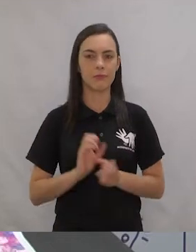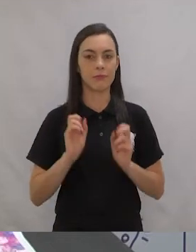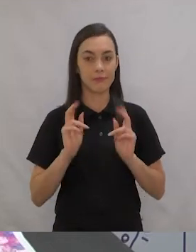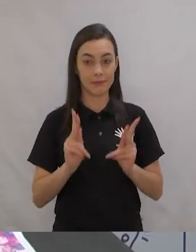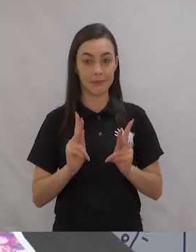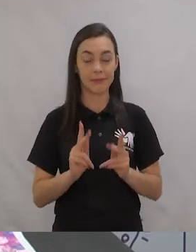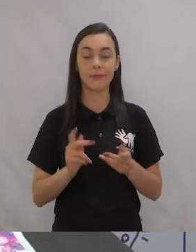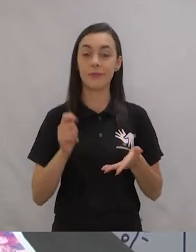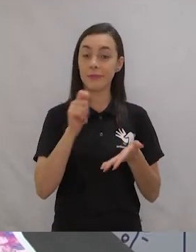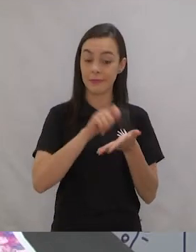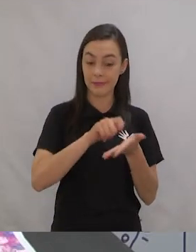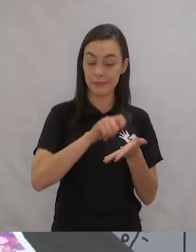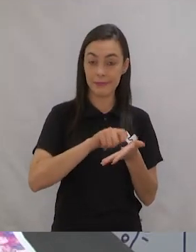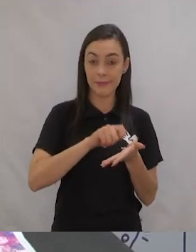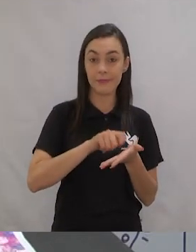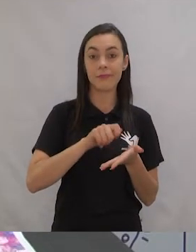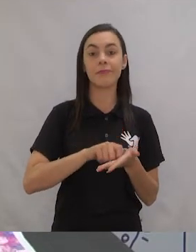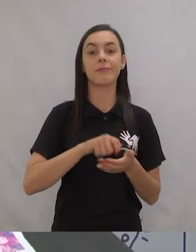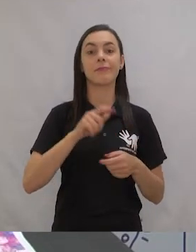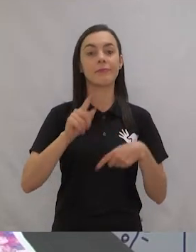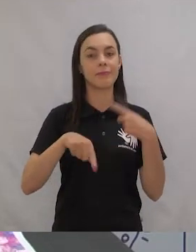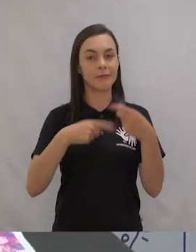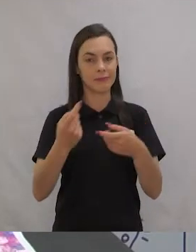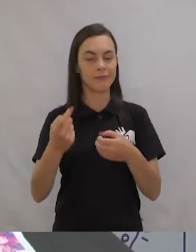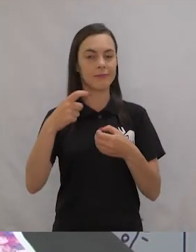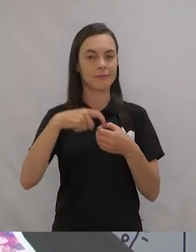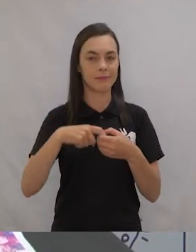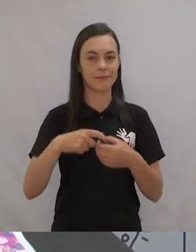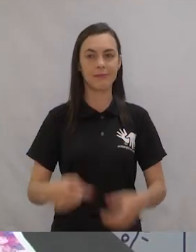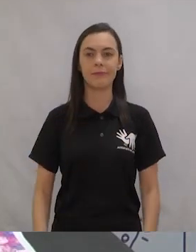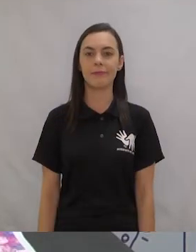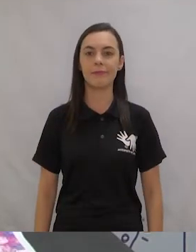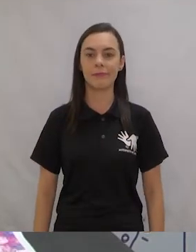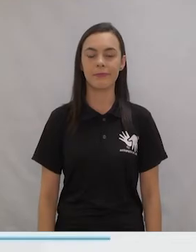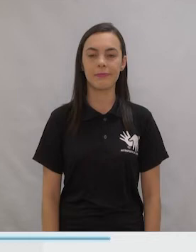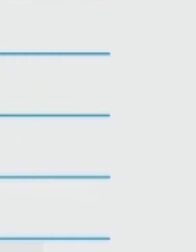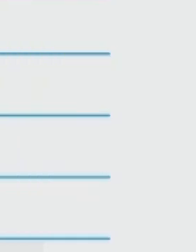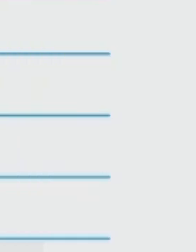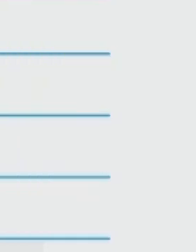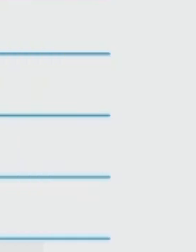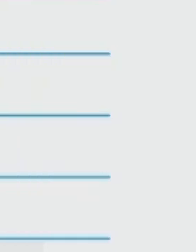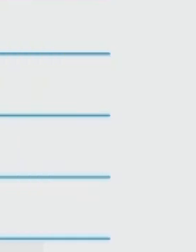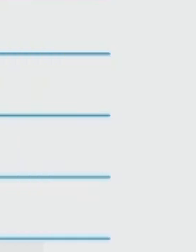quiserem, certo? Façam o registro no caderno e a gente já retorna.